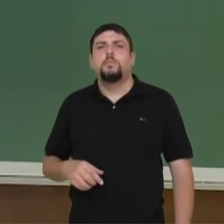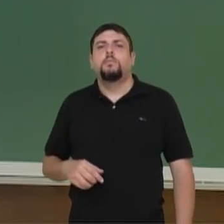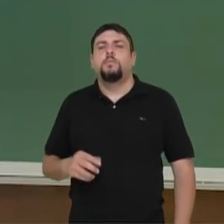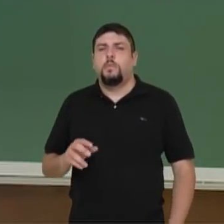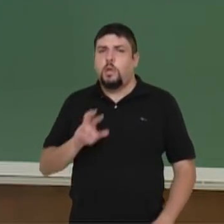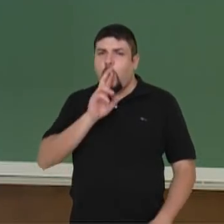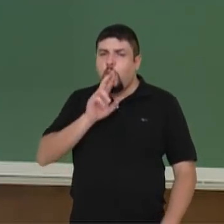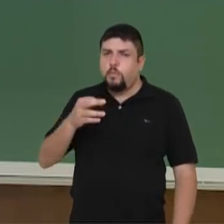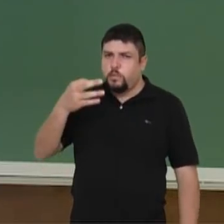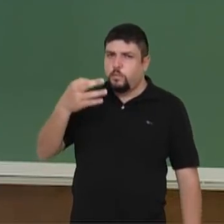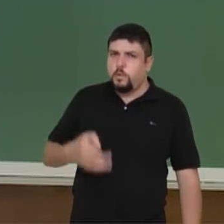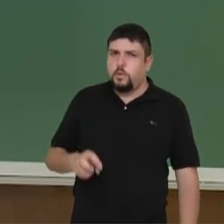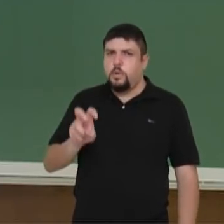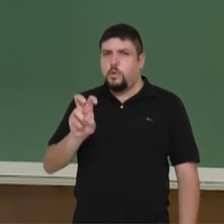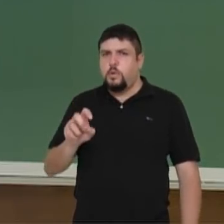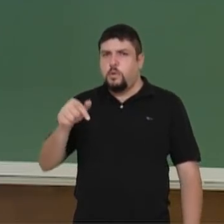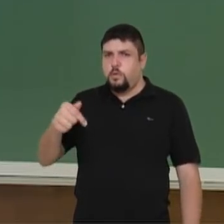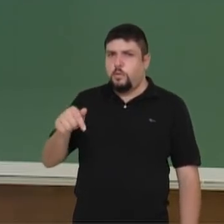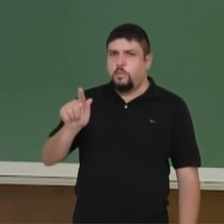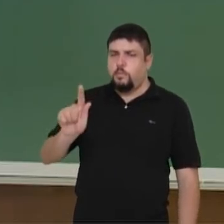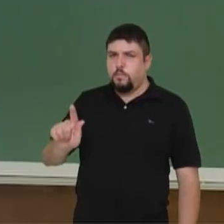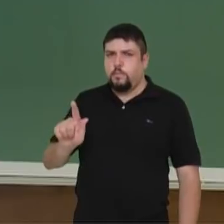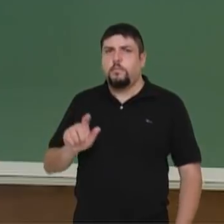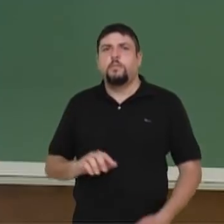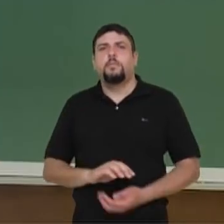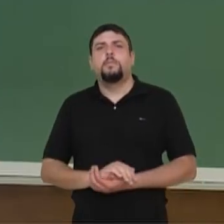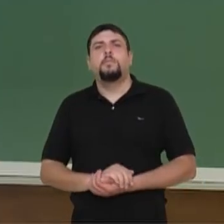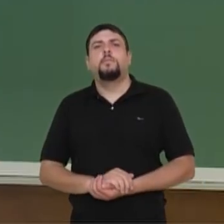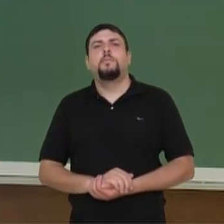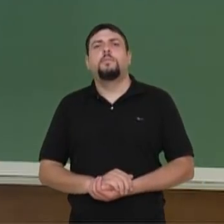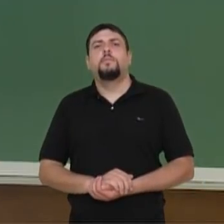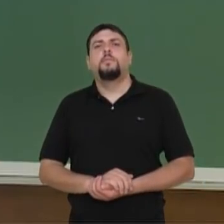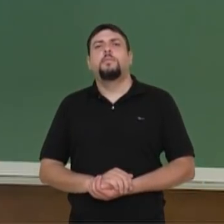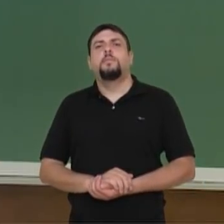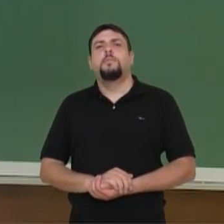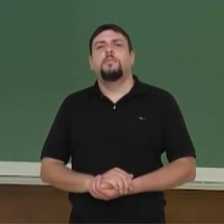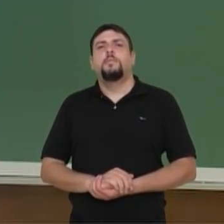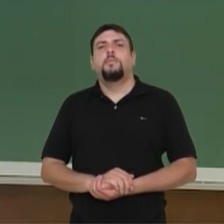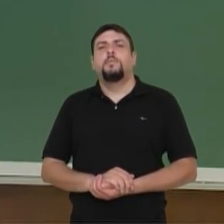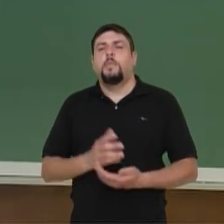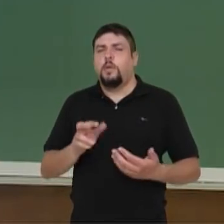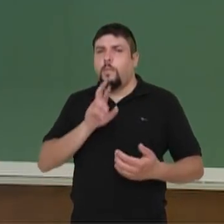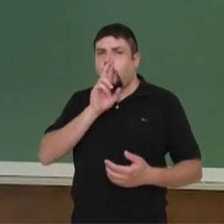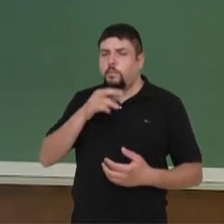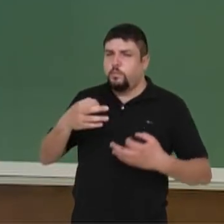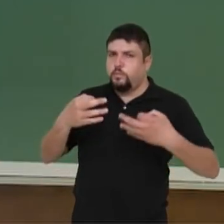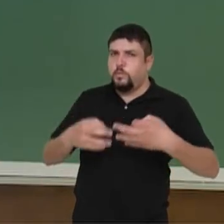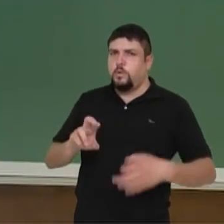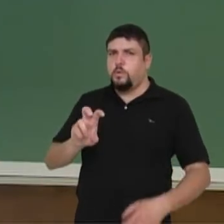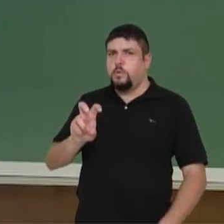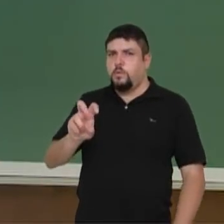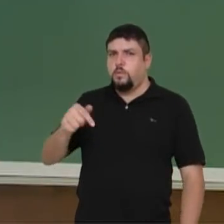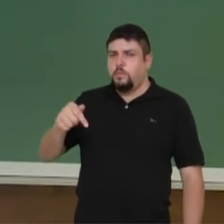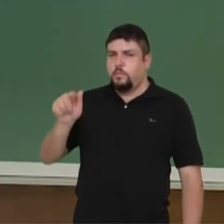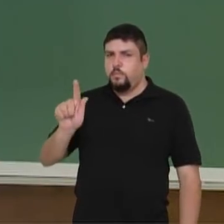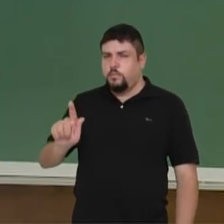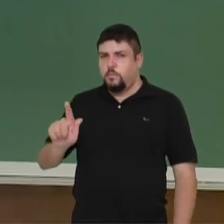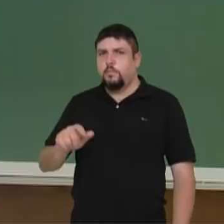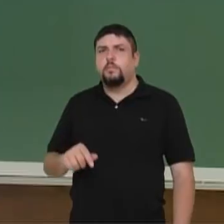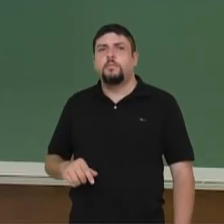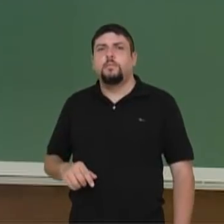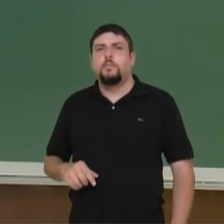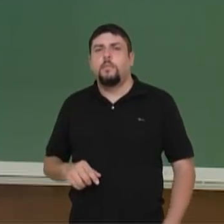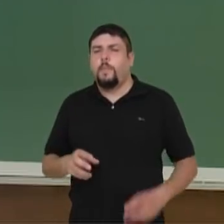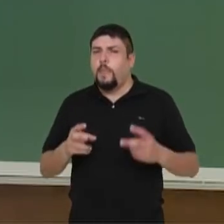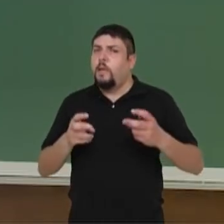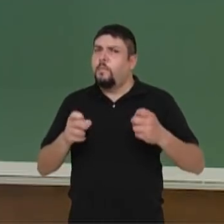seria 57 gramas. Tá bom? Então, a resposta desse quiz é 57 gramas. Tranquilo? Repare que